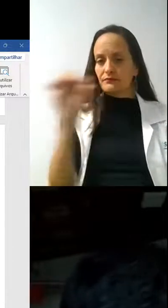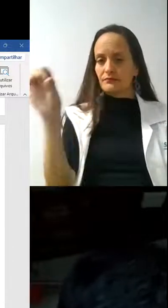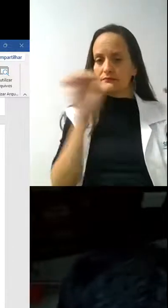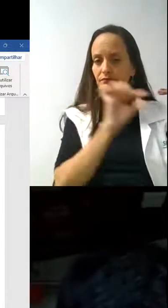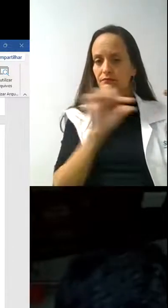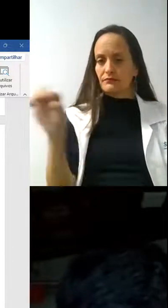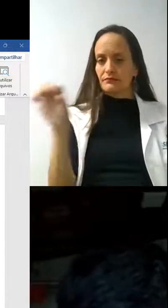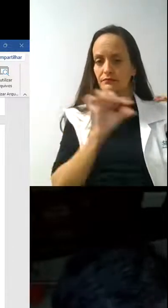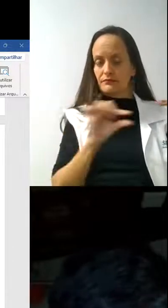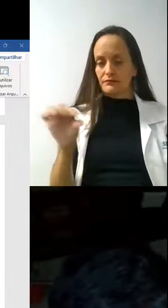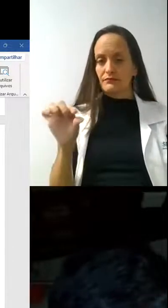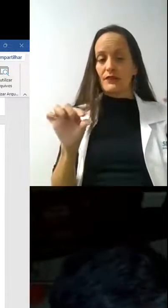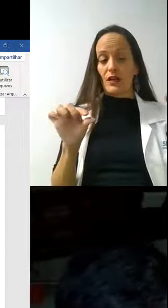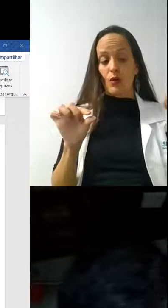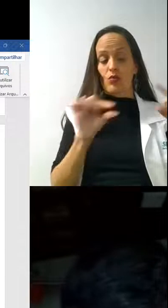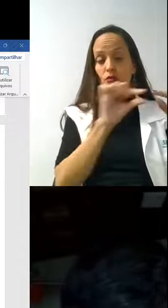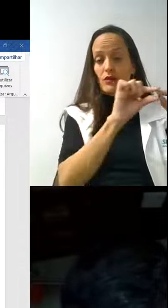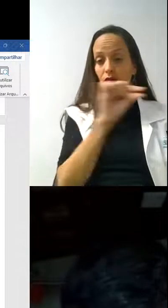ó, 210